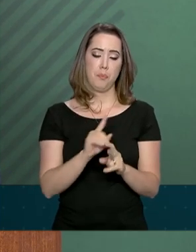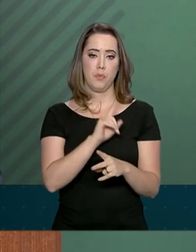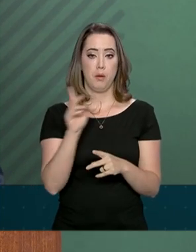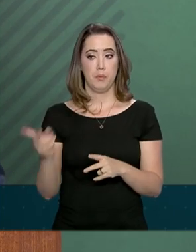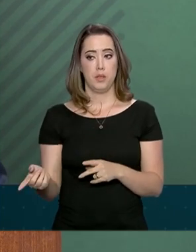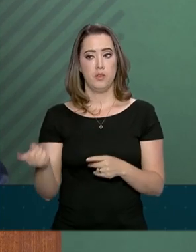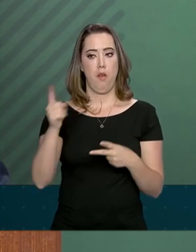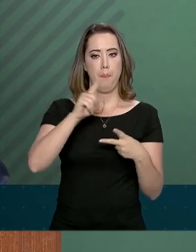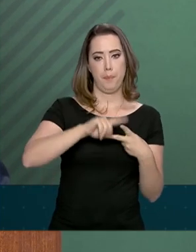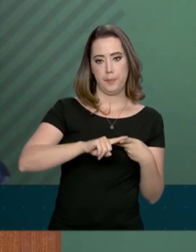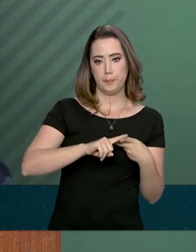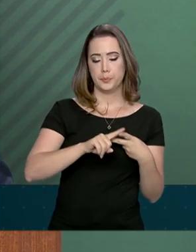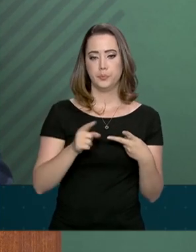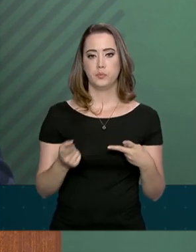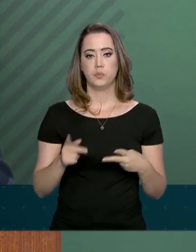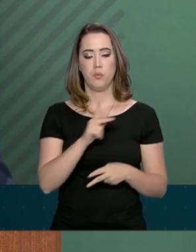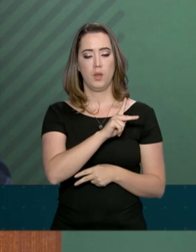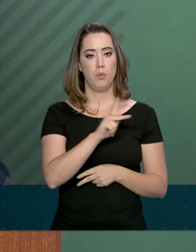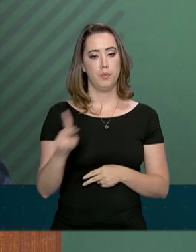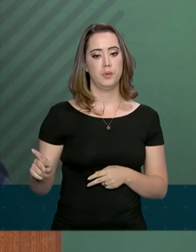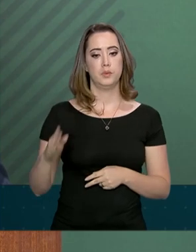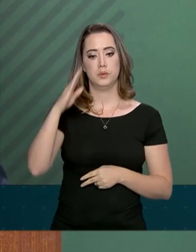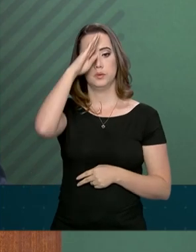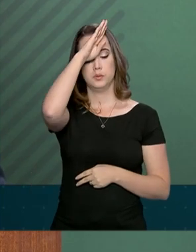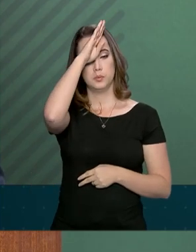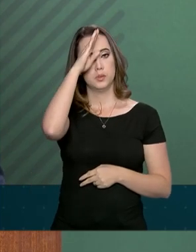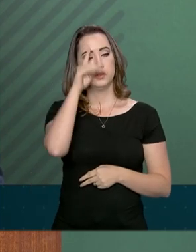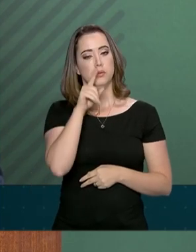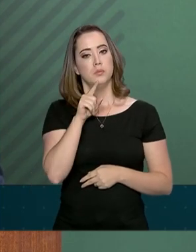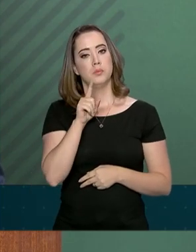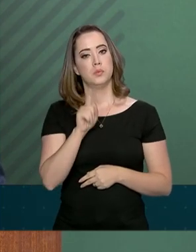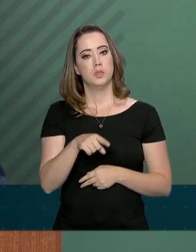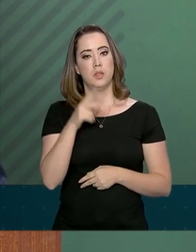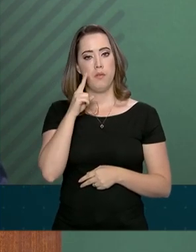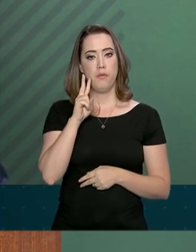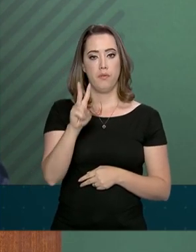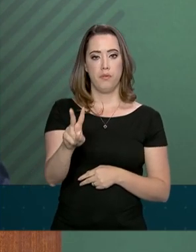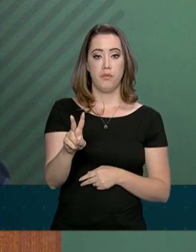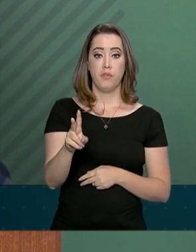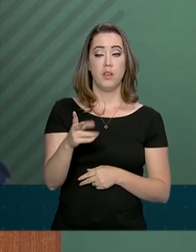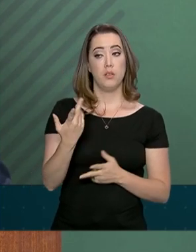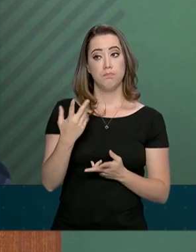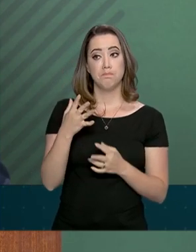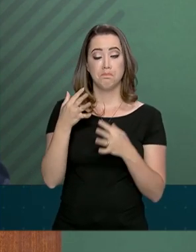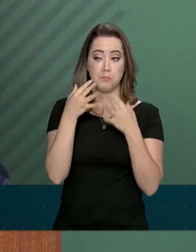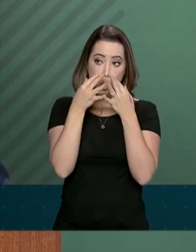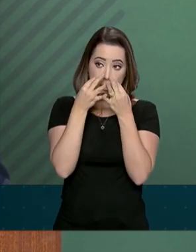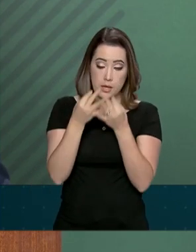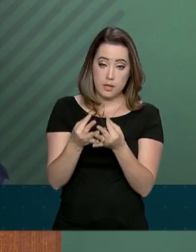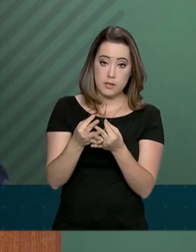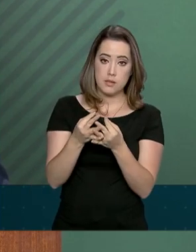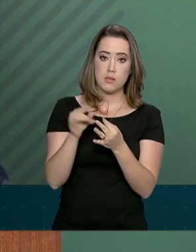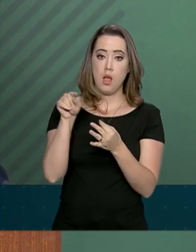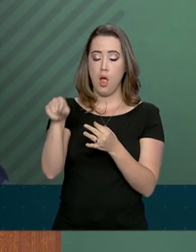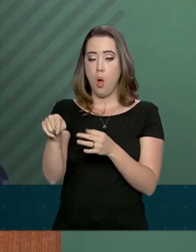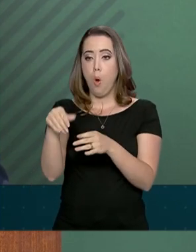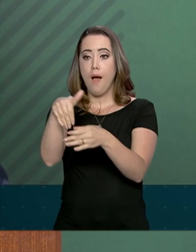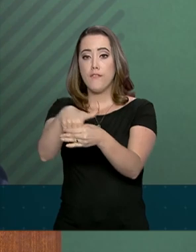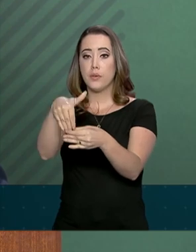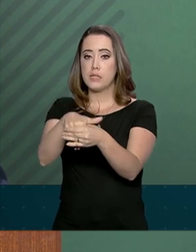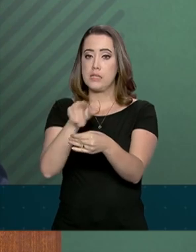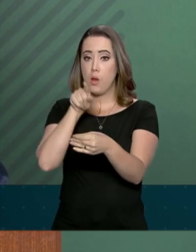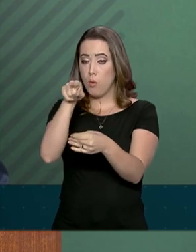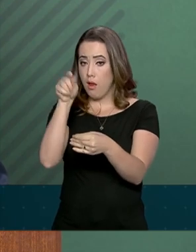pergunta presidente bolsonaro naturalmente acompanha com interesse a corrida eleitoral na